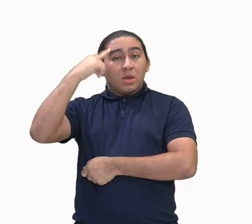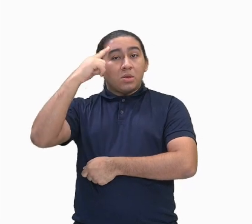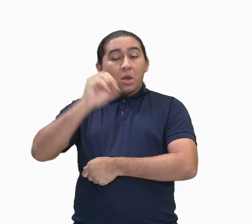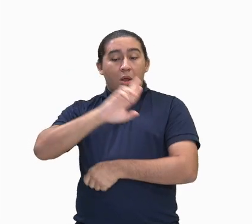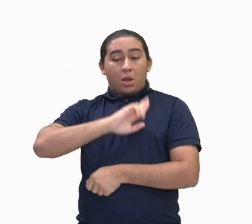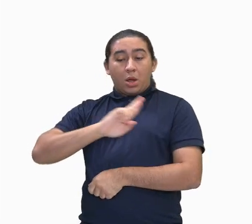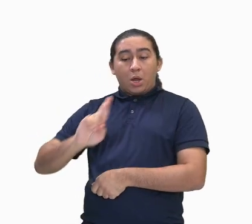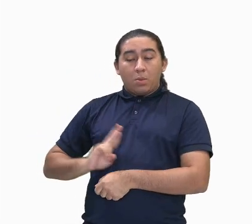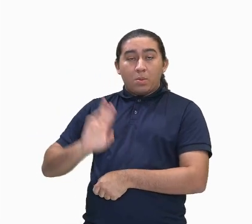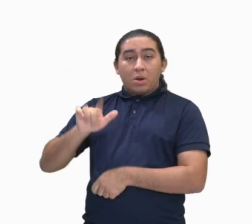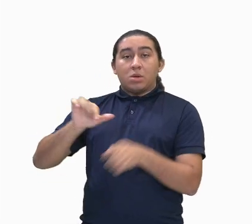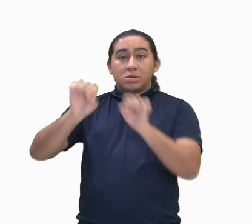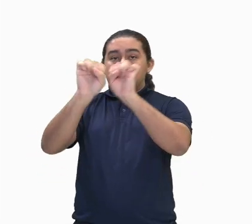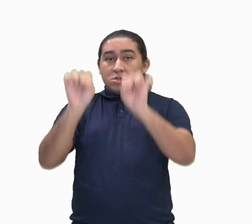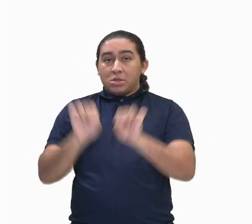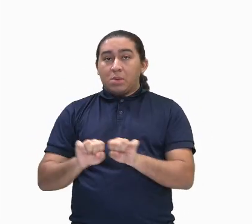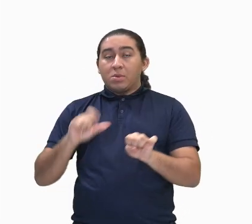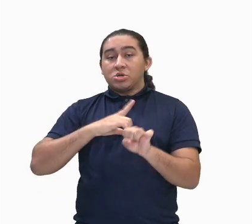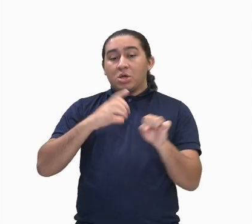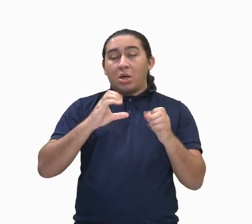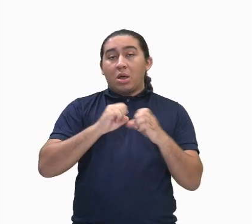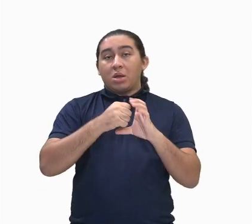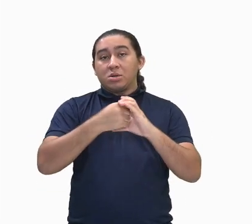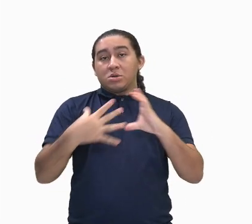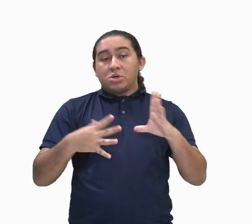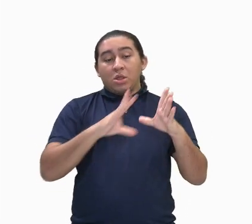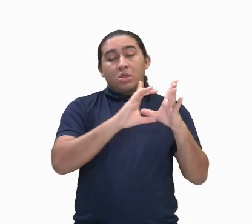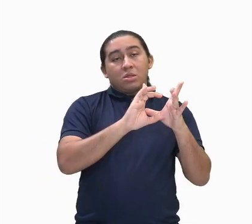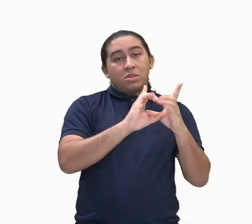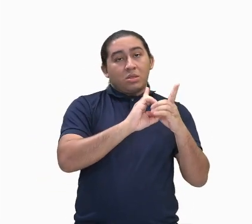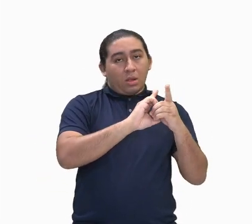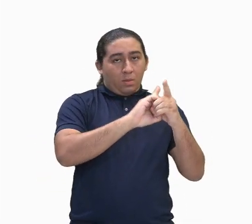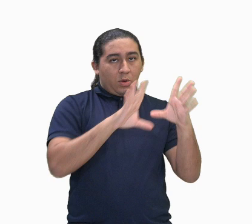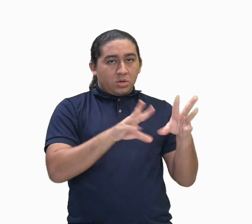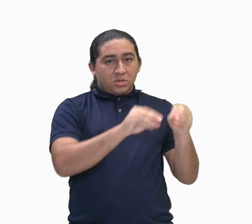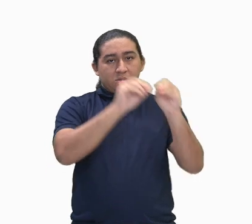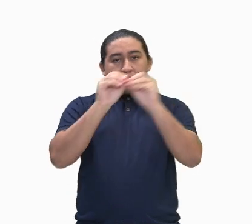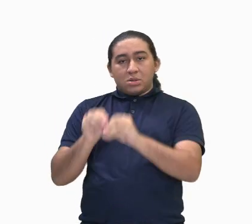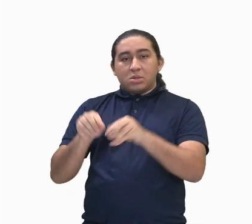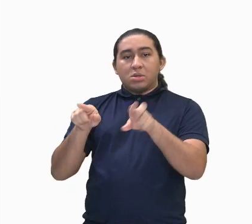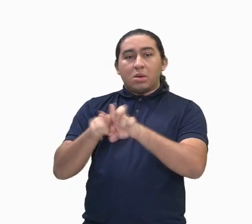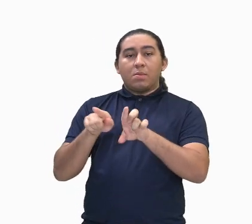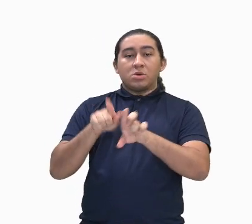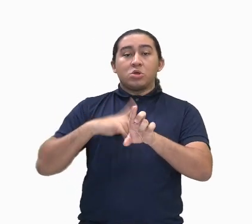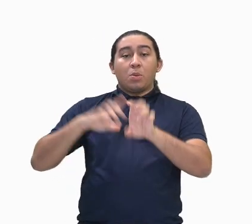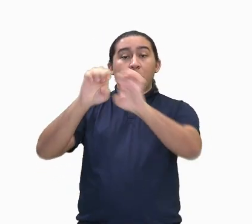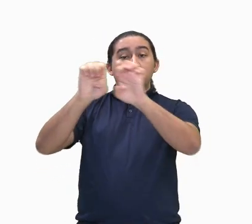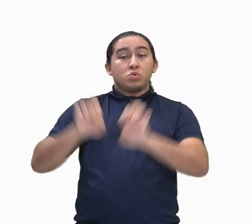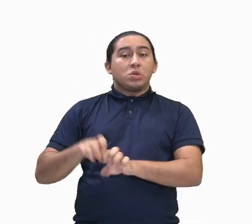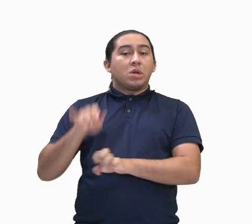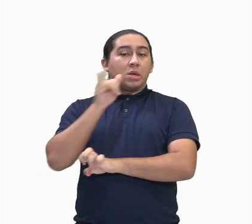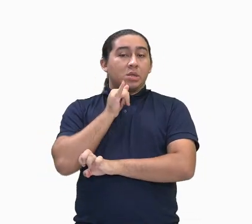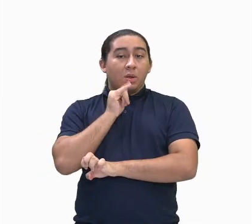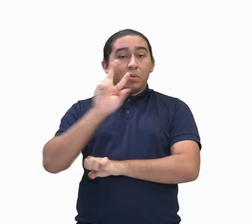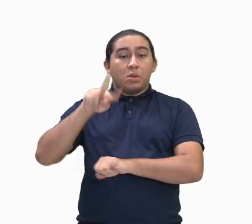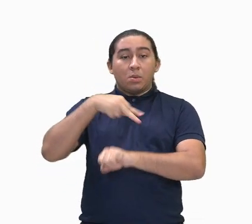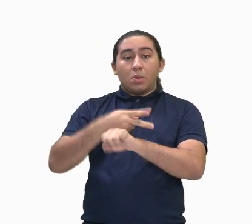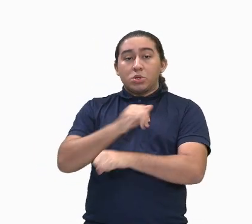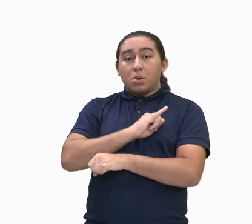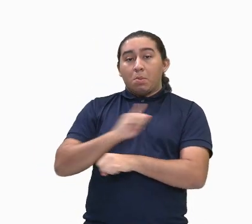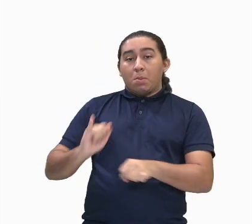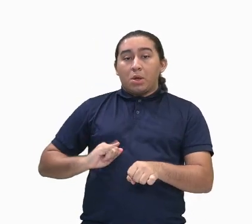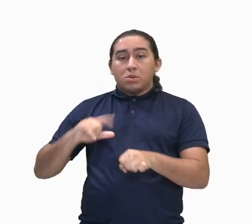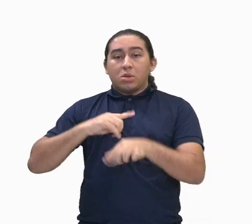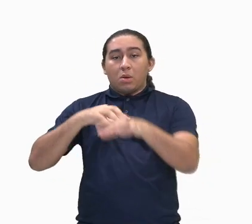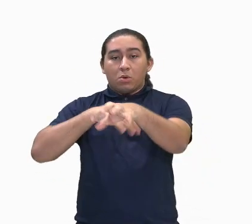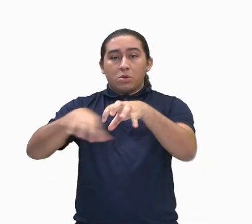que combinava elementos democráticos com uma estrutura hierárquica, e mais tarde o império que centralizou o poder